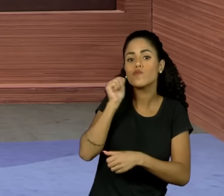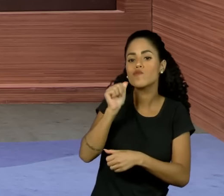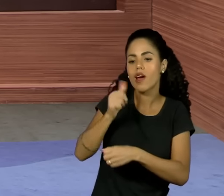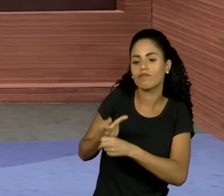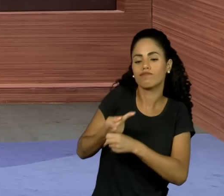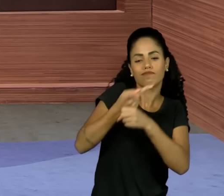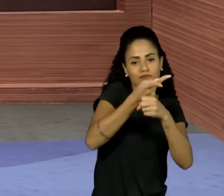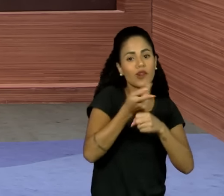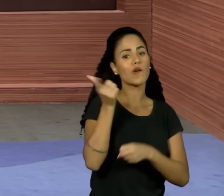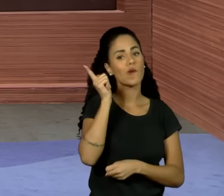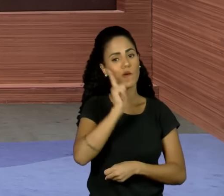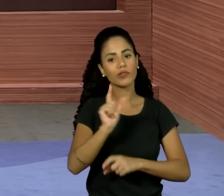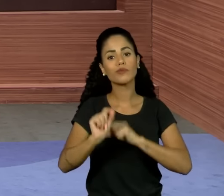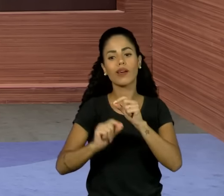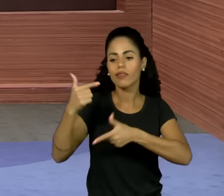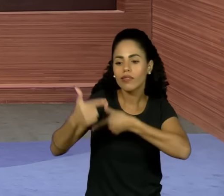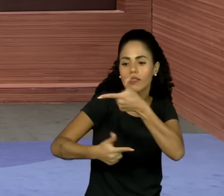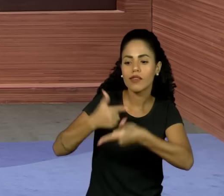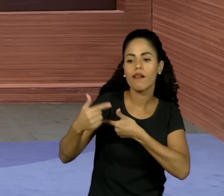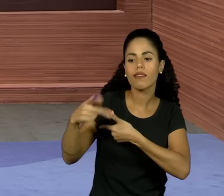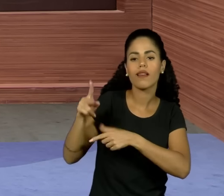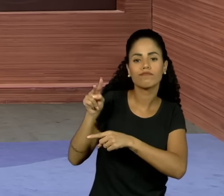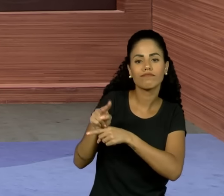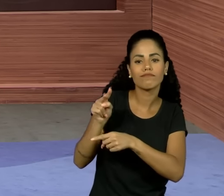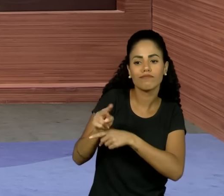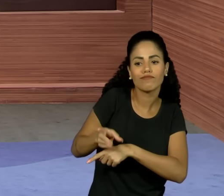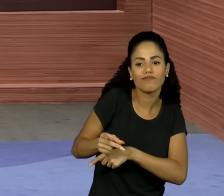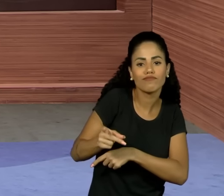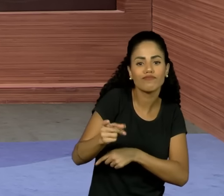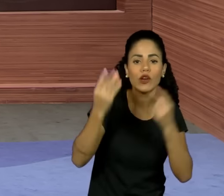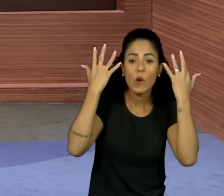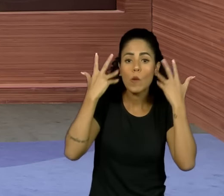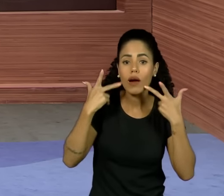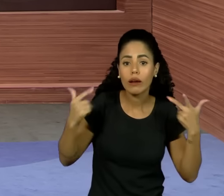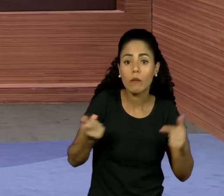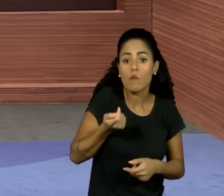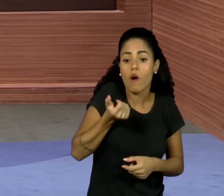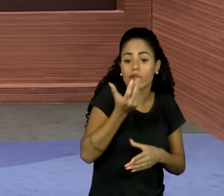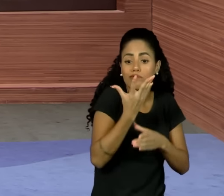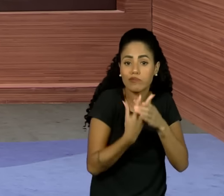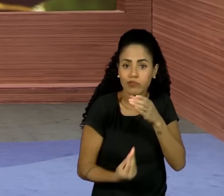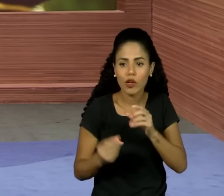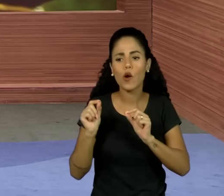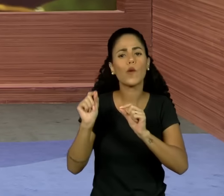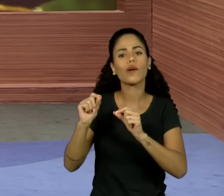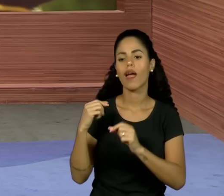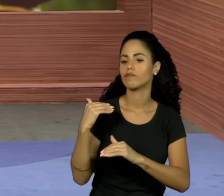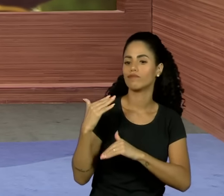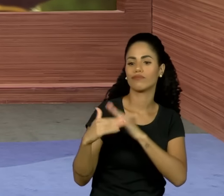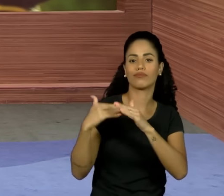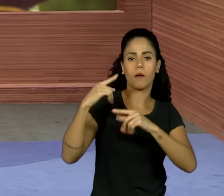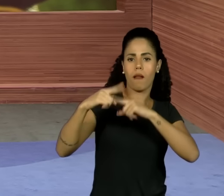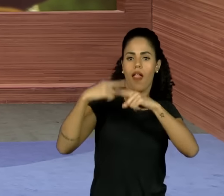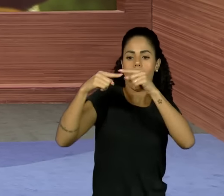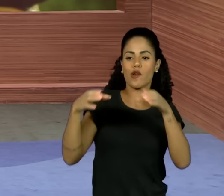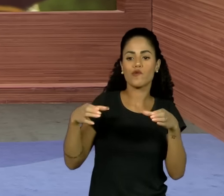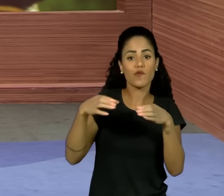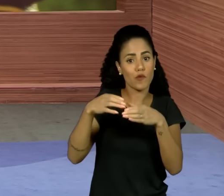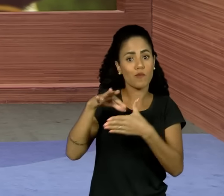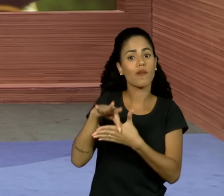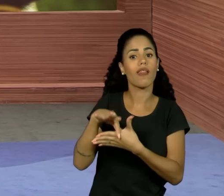de reconhecimento pelo trabalho de conservação de um animal ameaçado. Graças ao sucesso do projeto da equipe